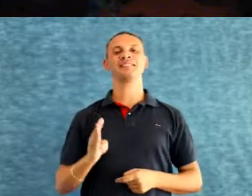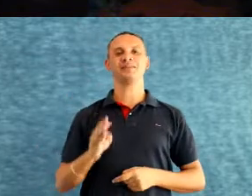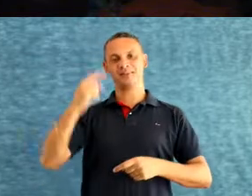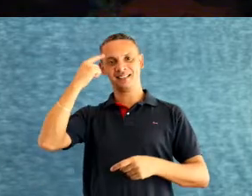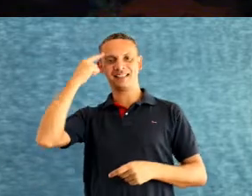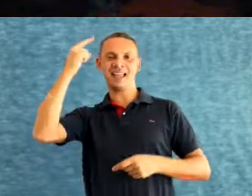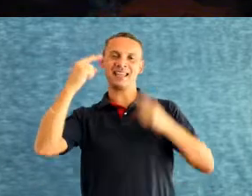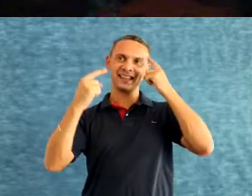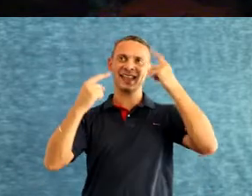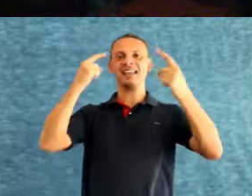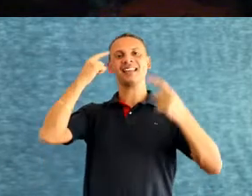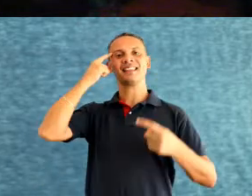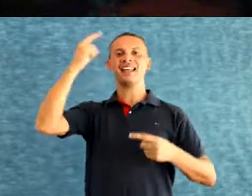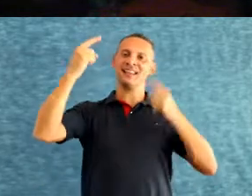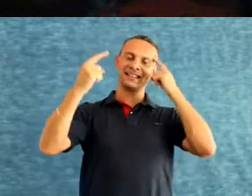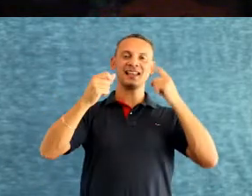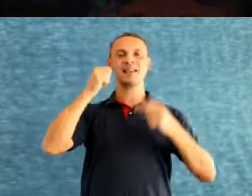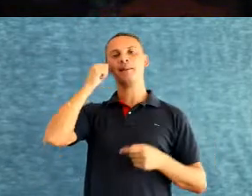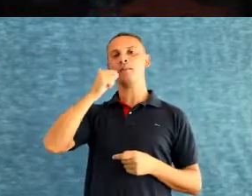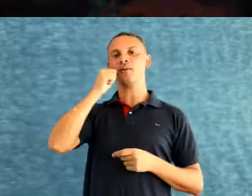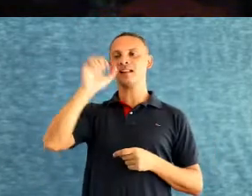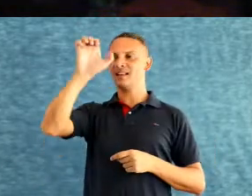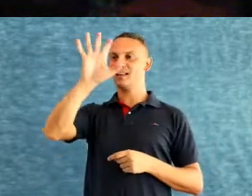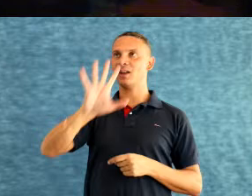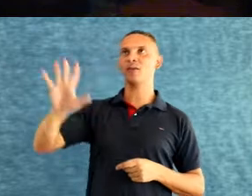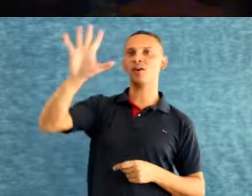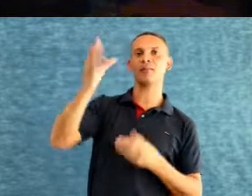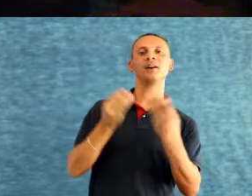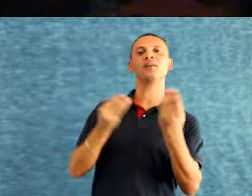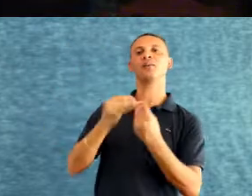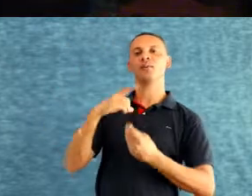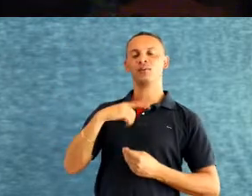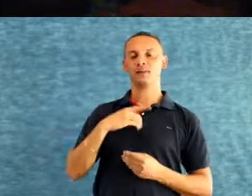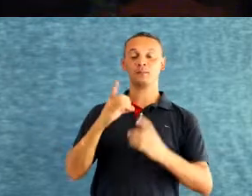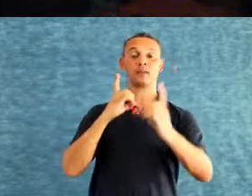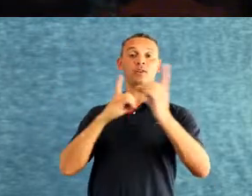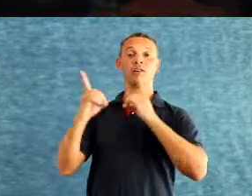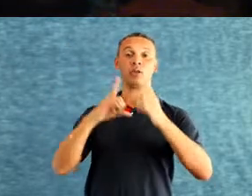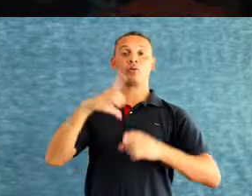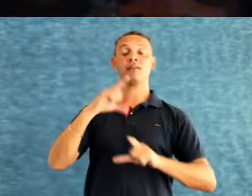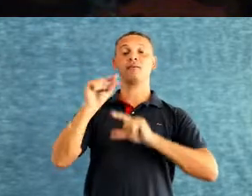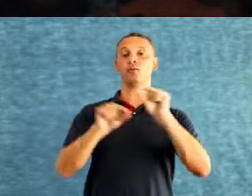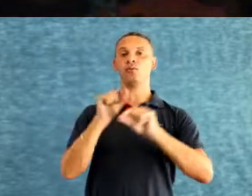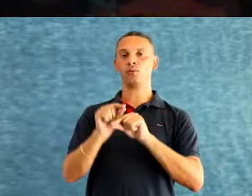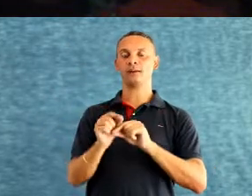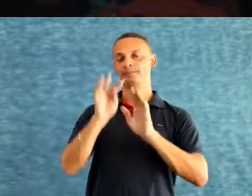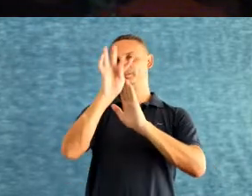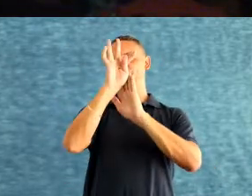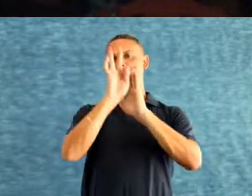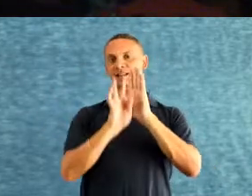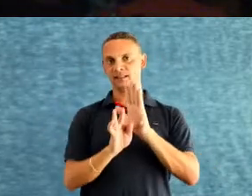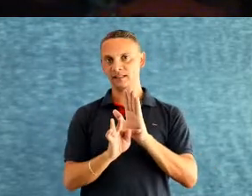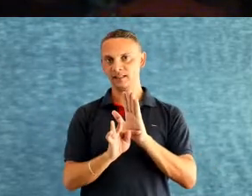que circulavam sobre a mulher na Europa. E desse diálogo resultou um texto que aponta